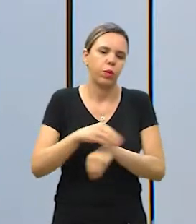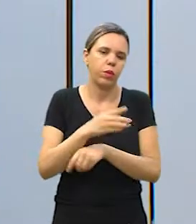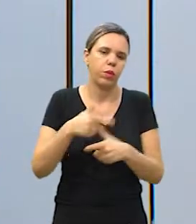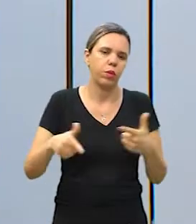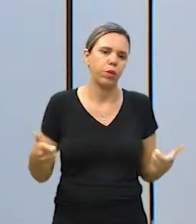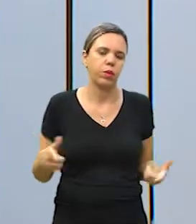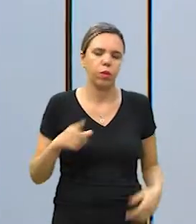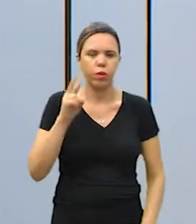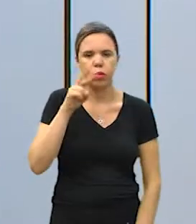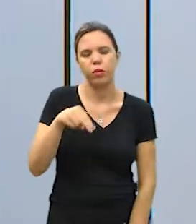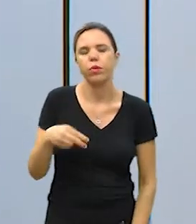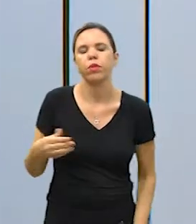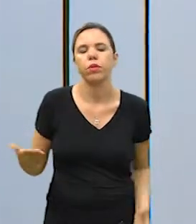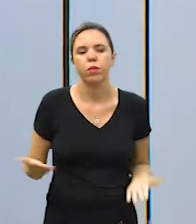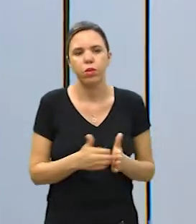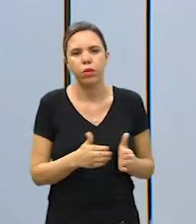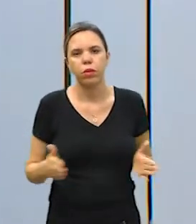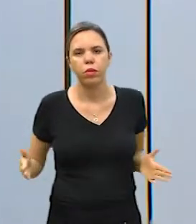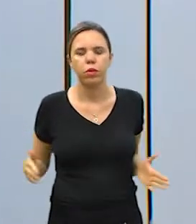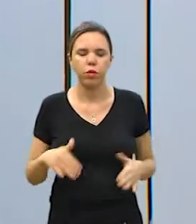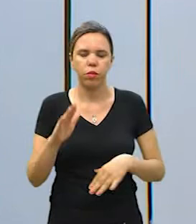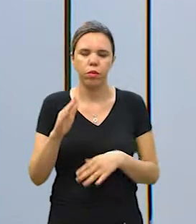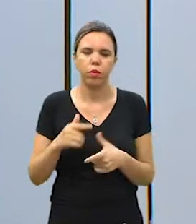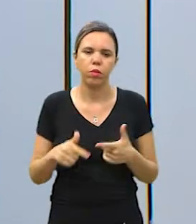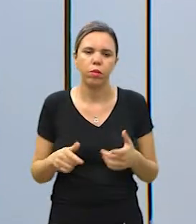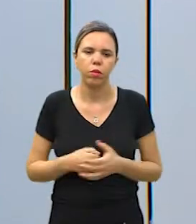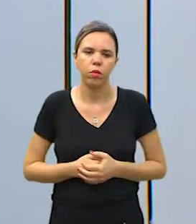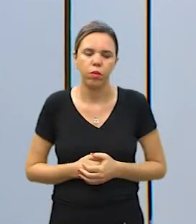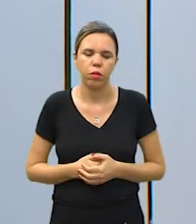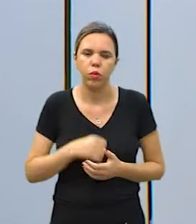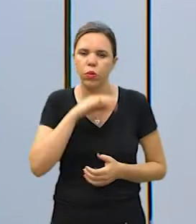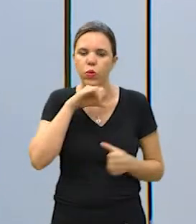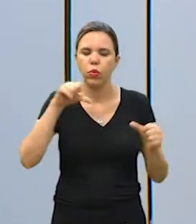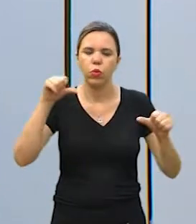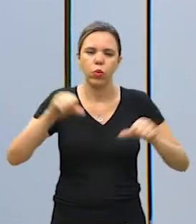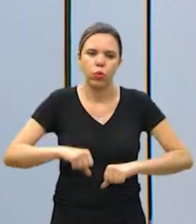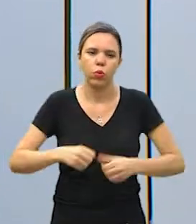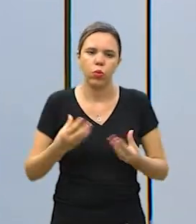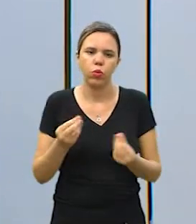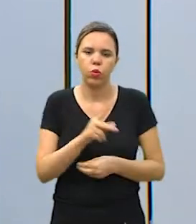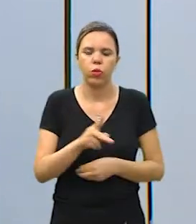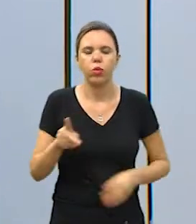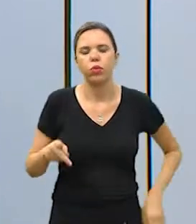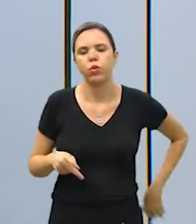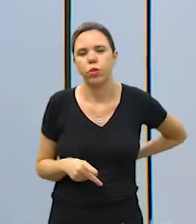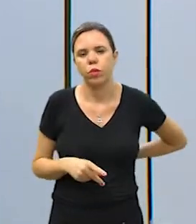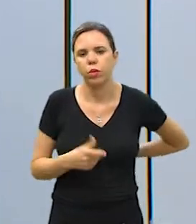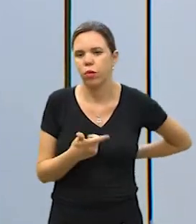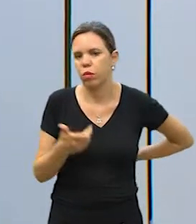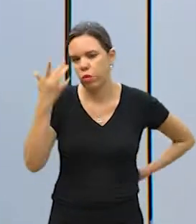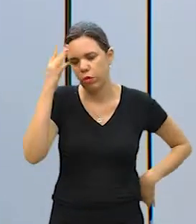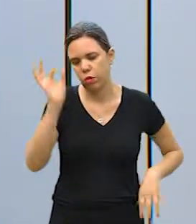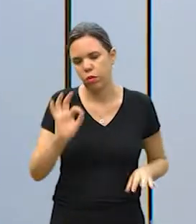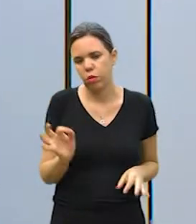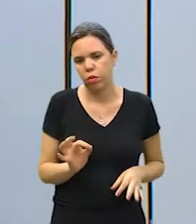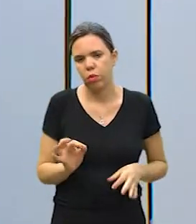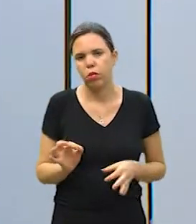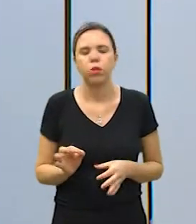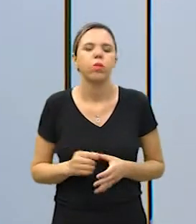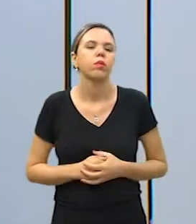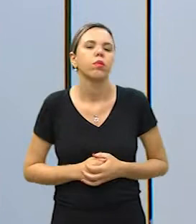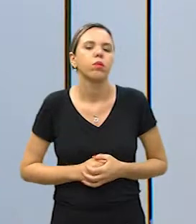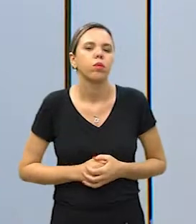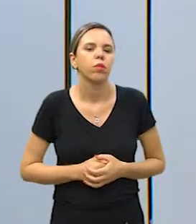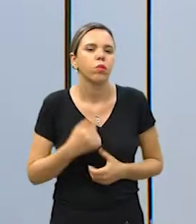toda essa consequência que a gente viu agora na pandemia ainda mais terrível. Muitos professores não sabiam